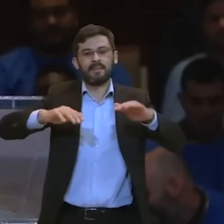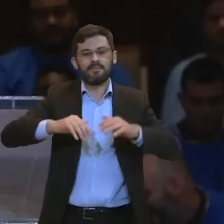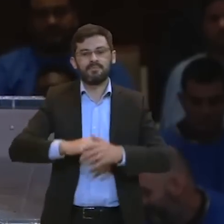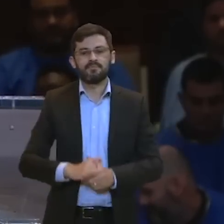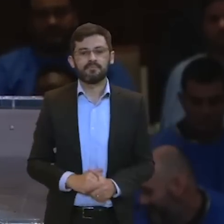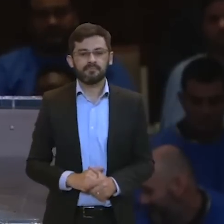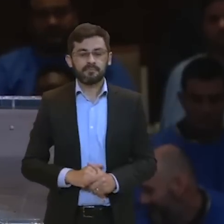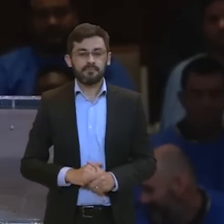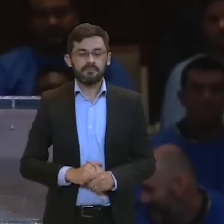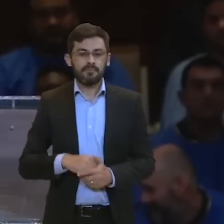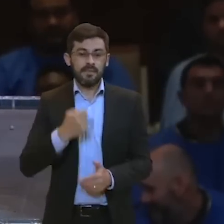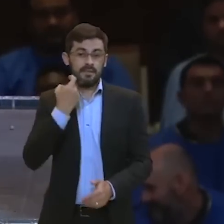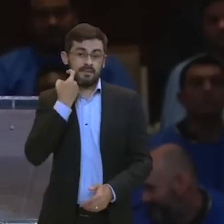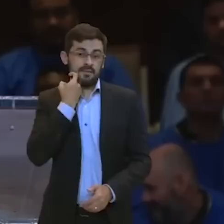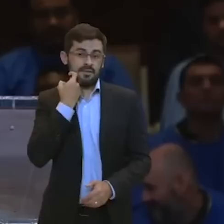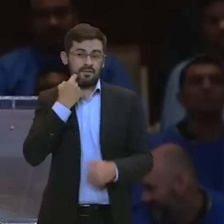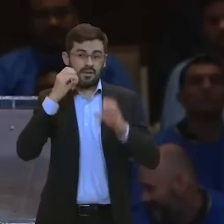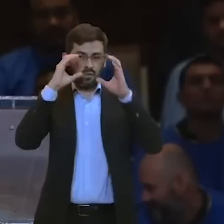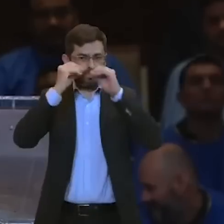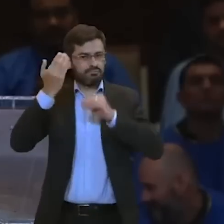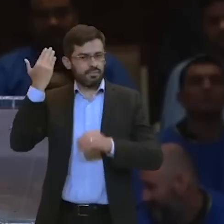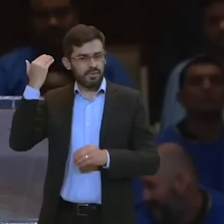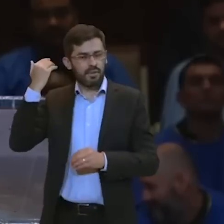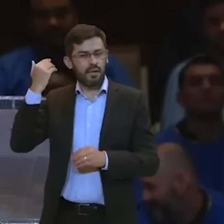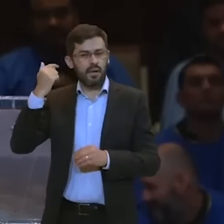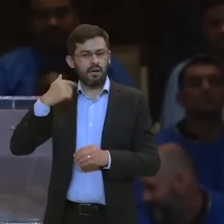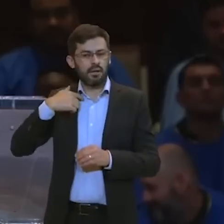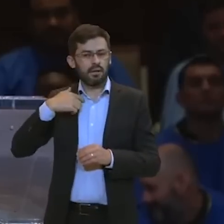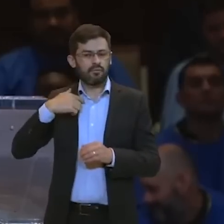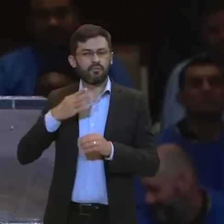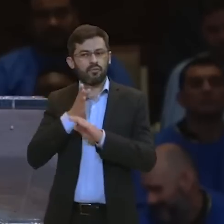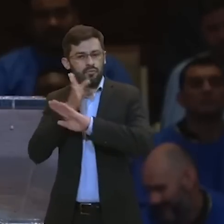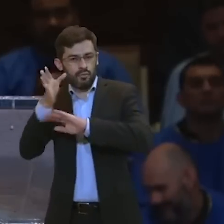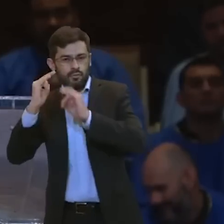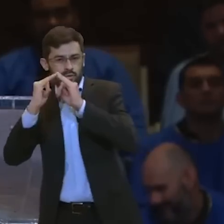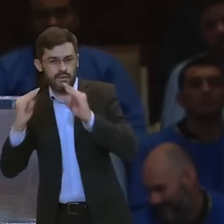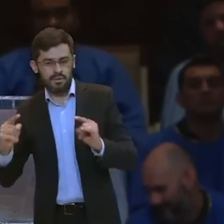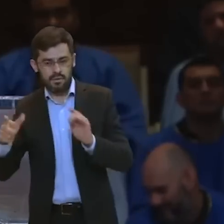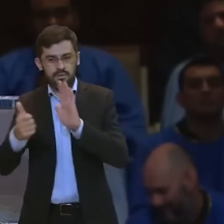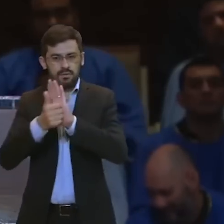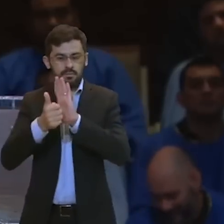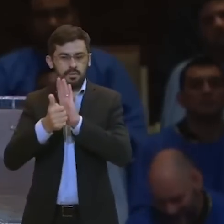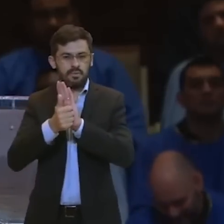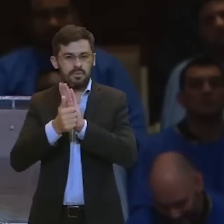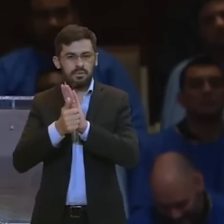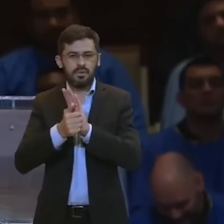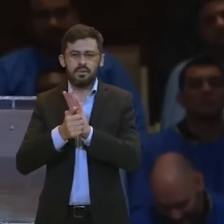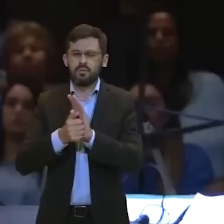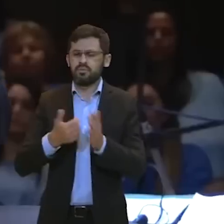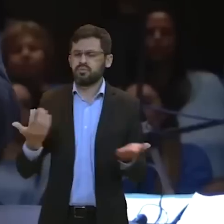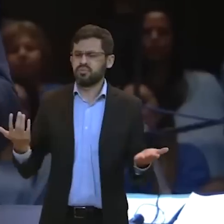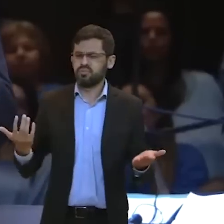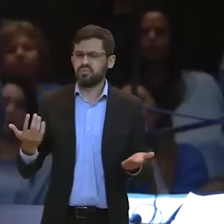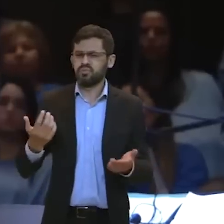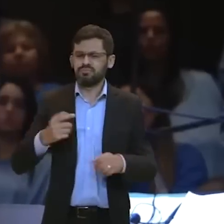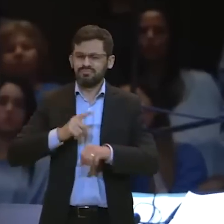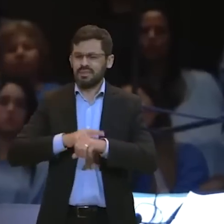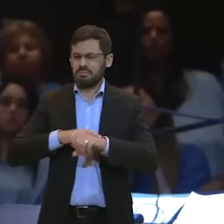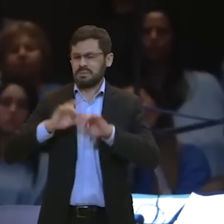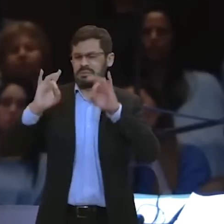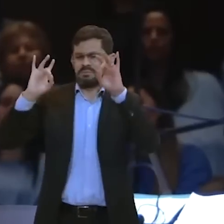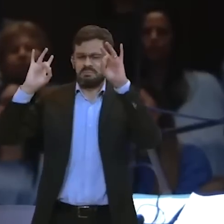Ontem, sexta-feira à noite, eu participei de um retiro daqui da nossa igreja, e, queridos, foi um mover de Deus